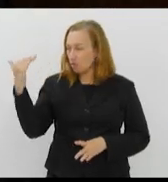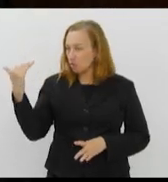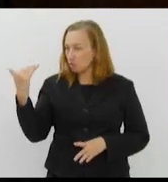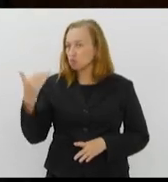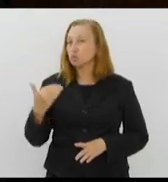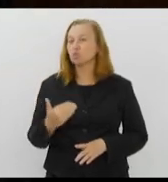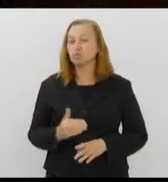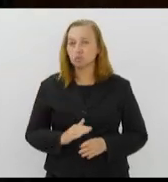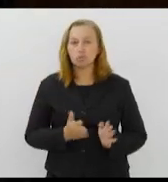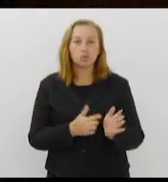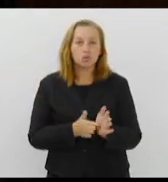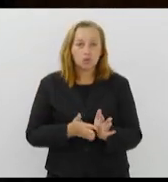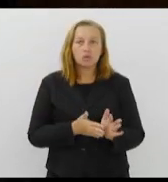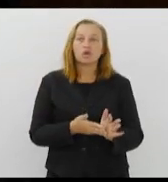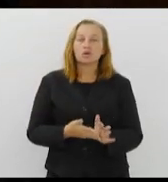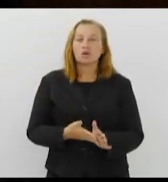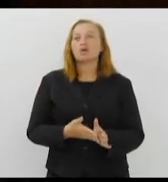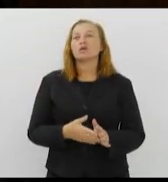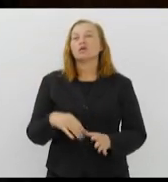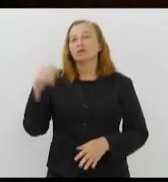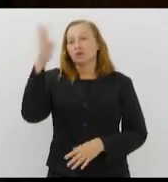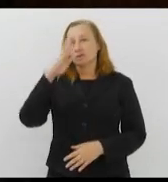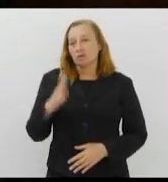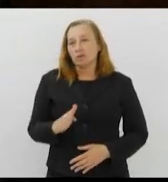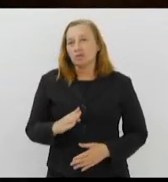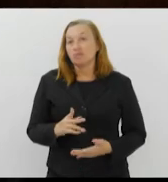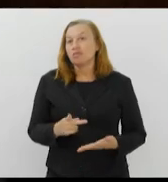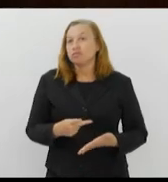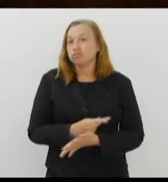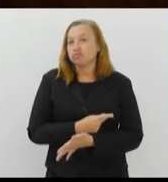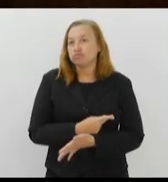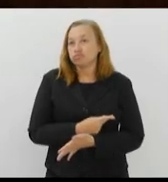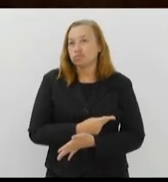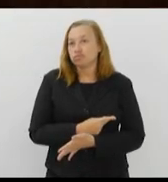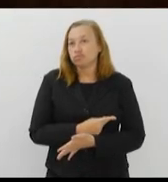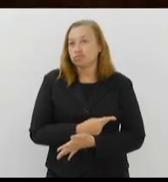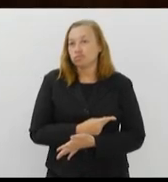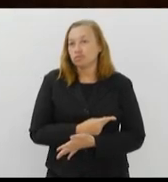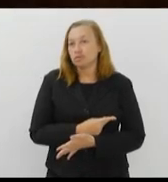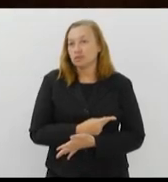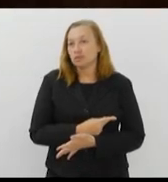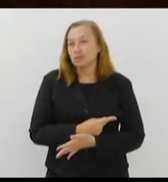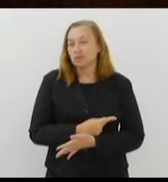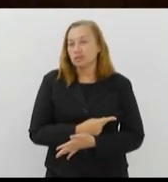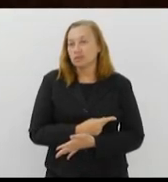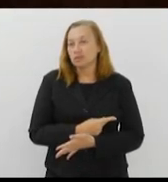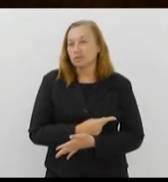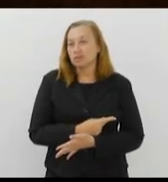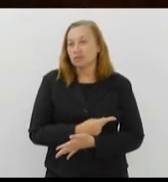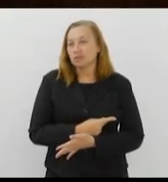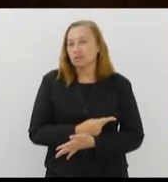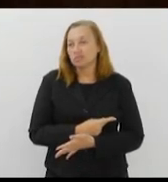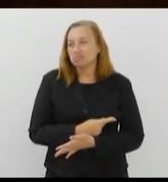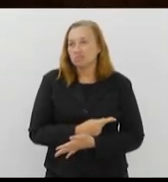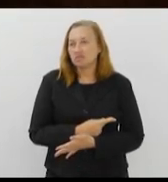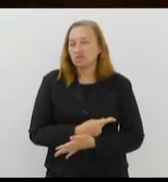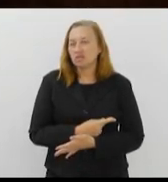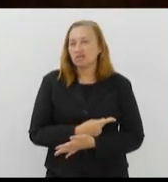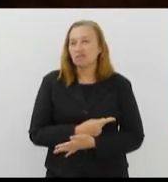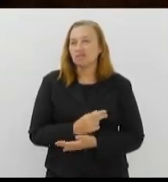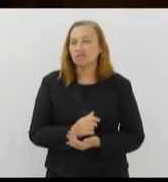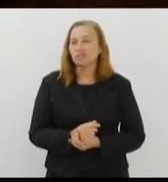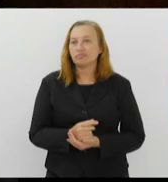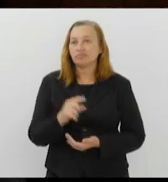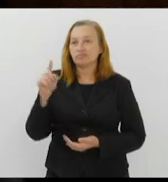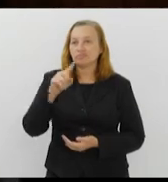pagodeiros sambistas do Brasil. E acontece a divergência aqui. O Zeca